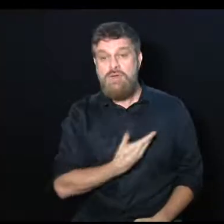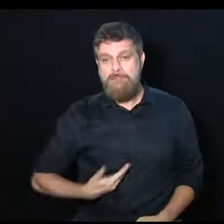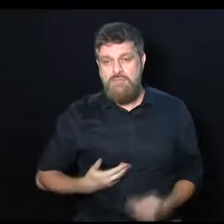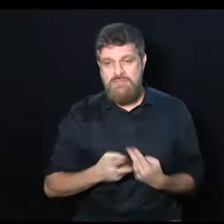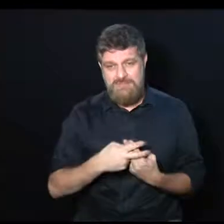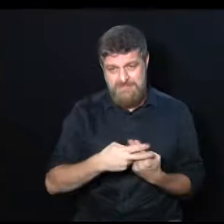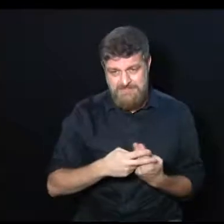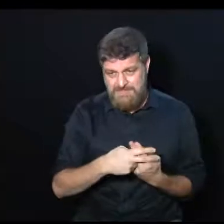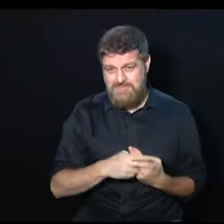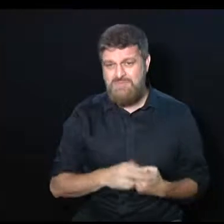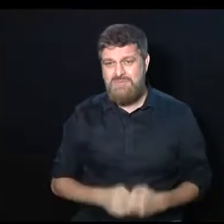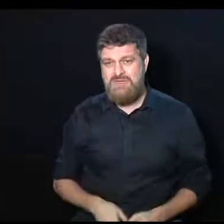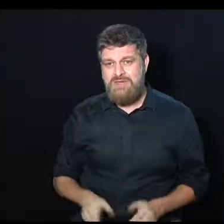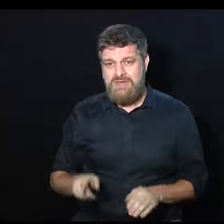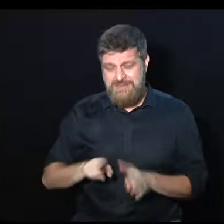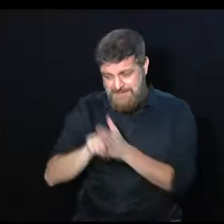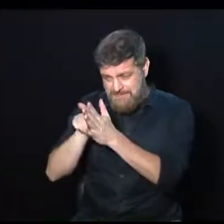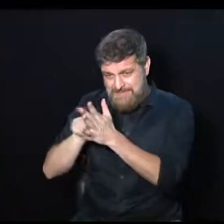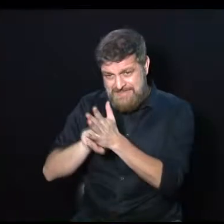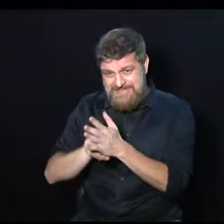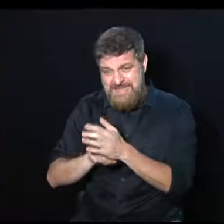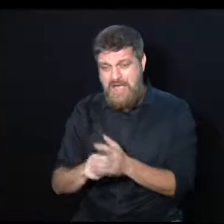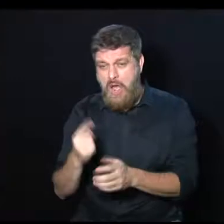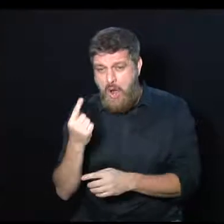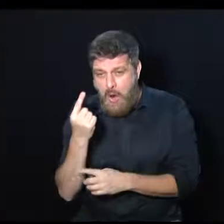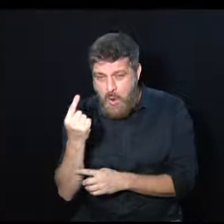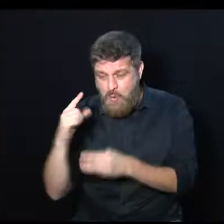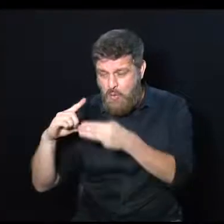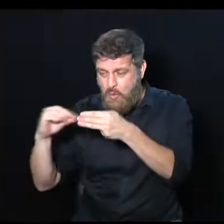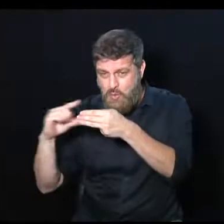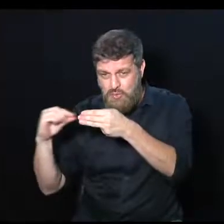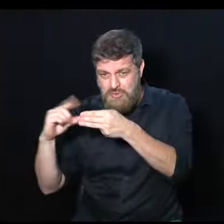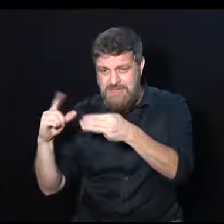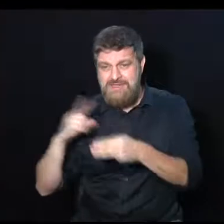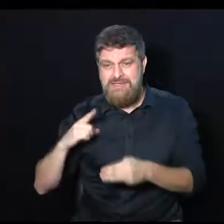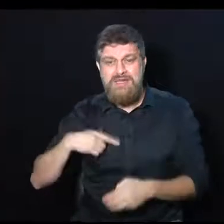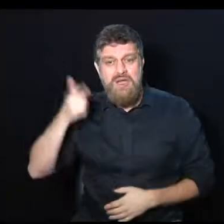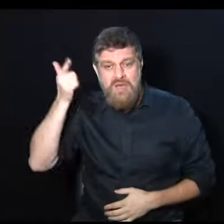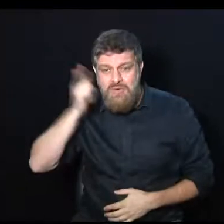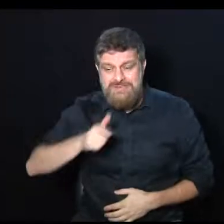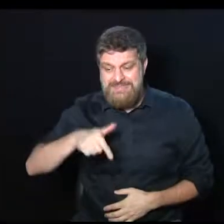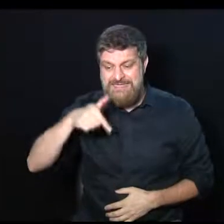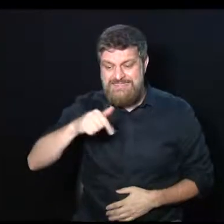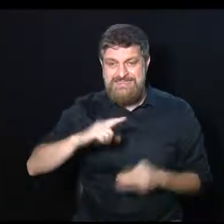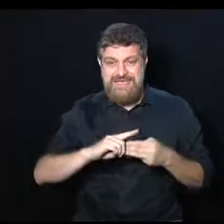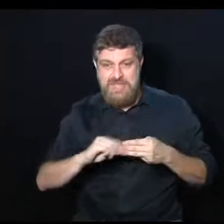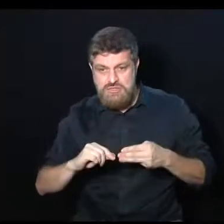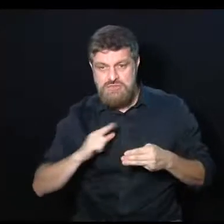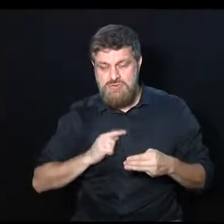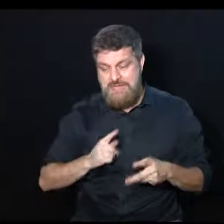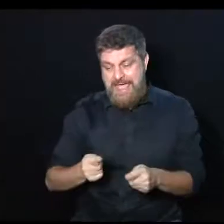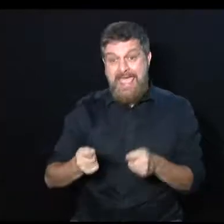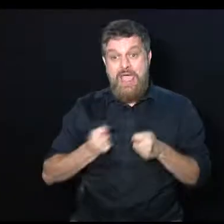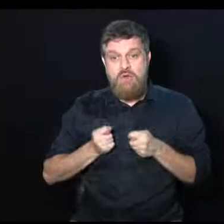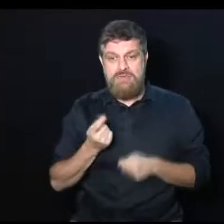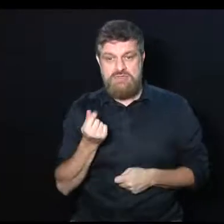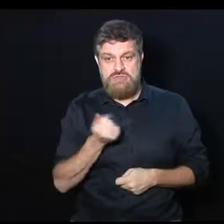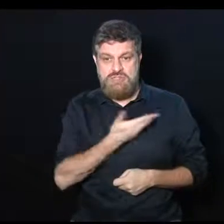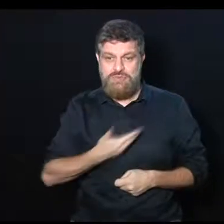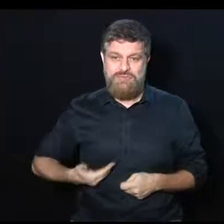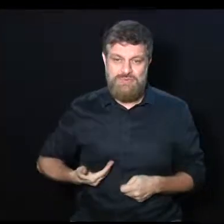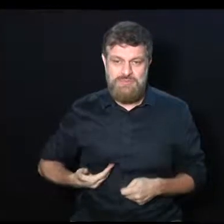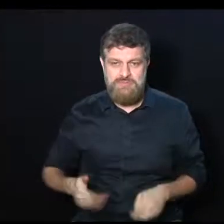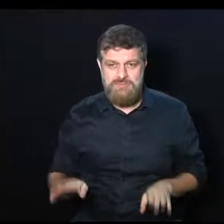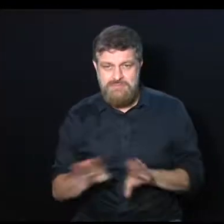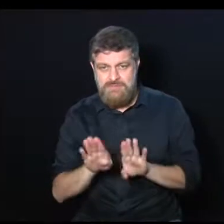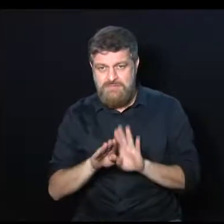cada $1 investido num CIATOX americano, você tem um retorno de $7 para o sistema de saúde americano. Então, mostrando